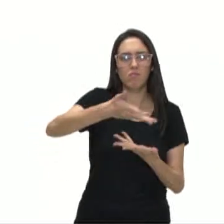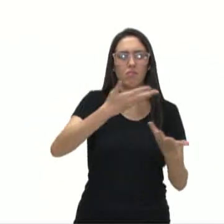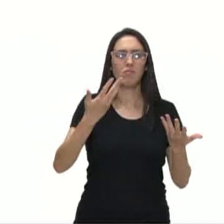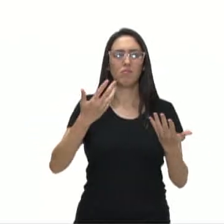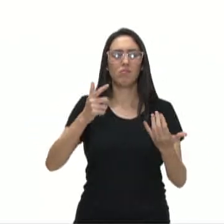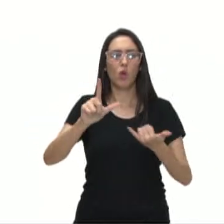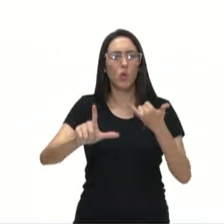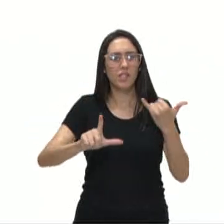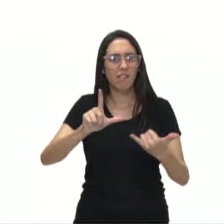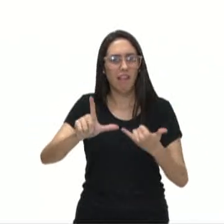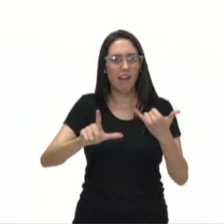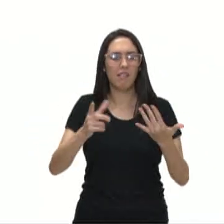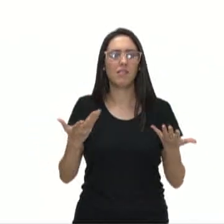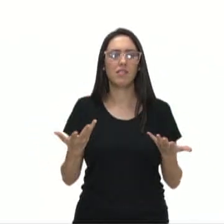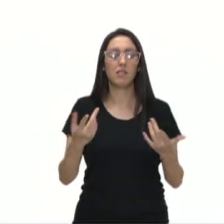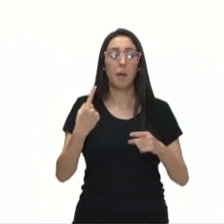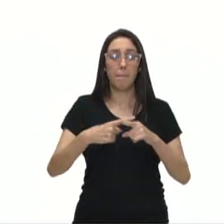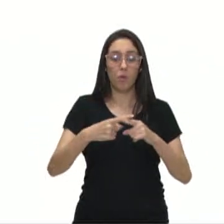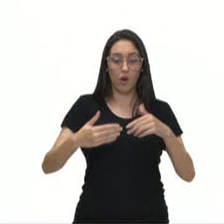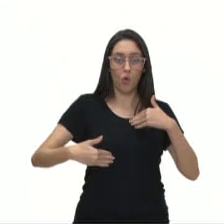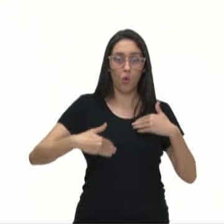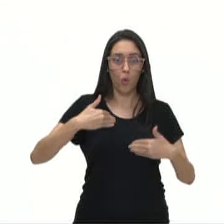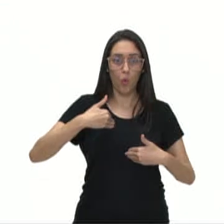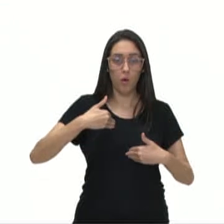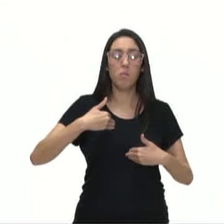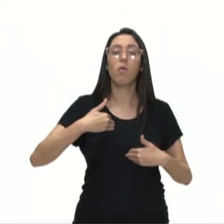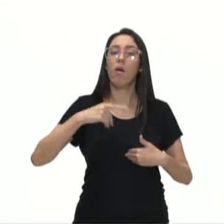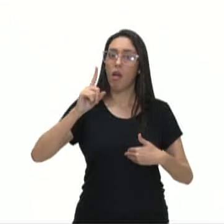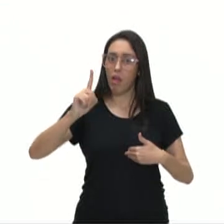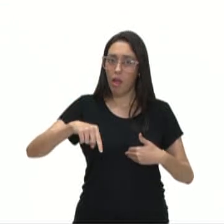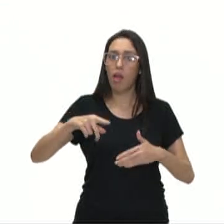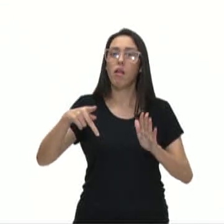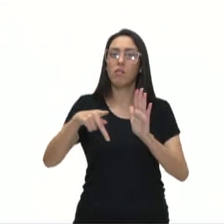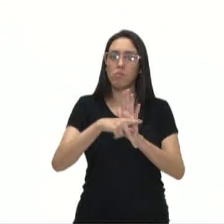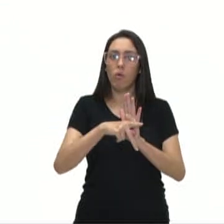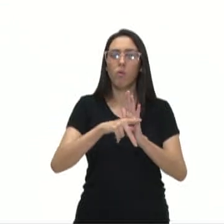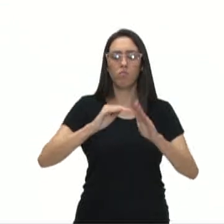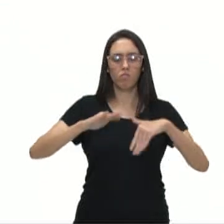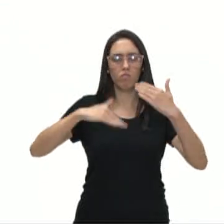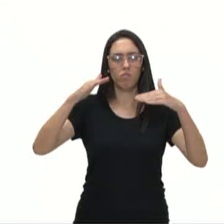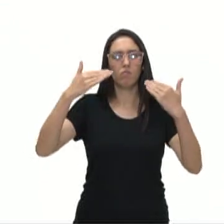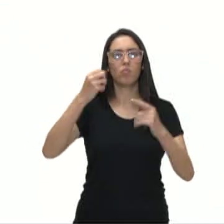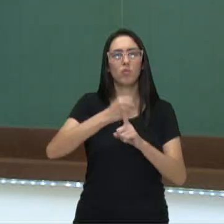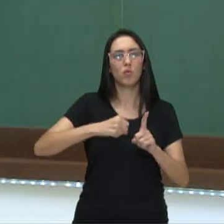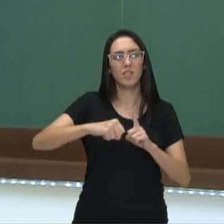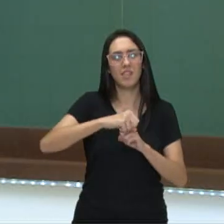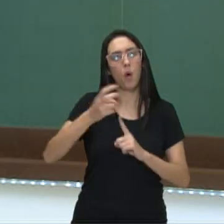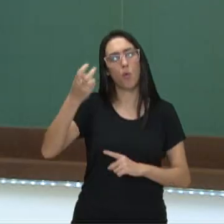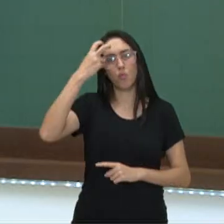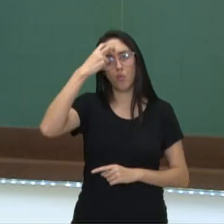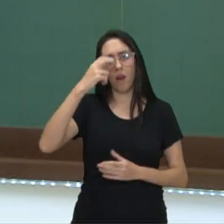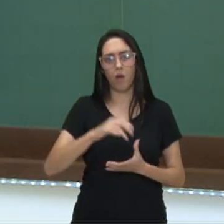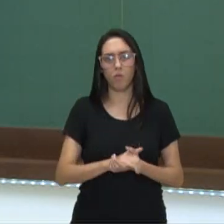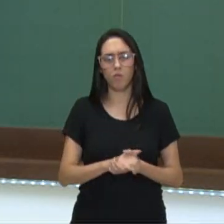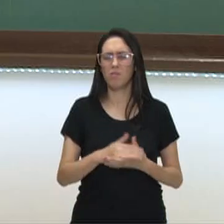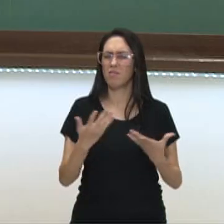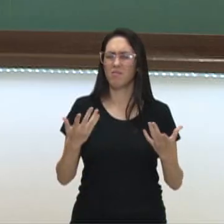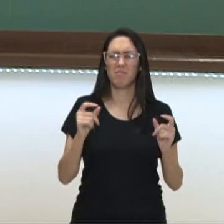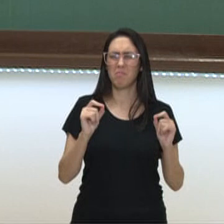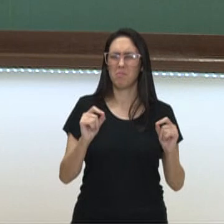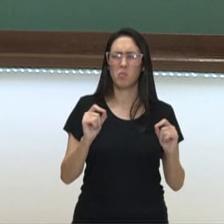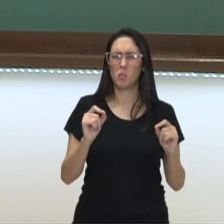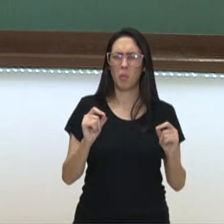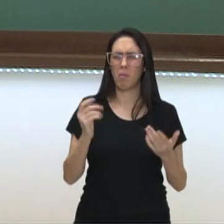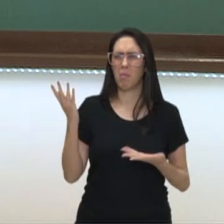porque o corpo é também uma construção social e cultural. Como que a gente pode entender essa ideia